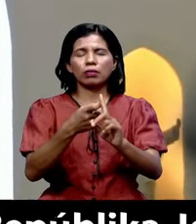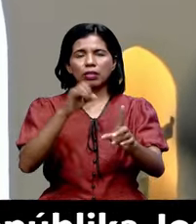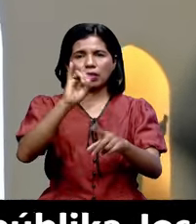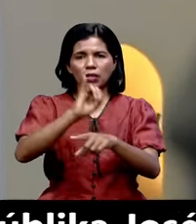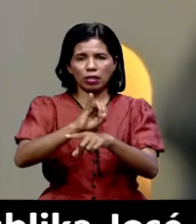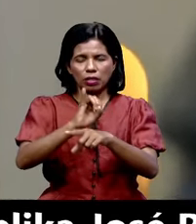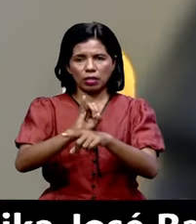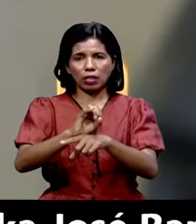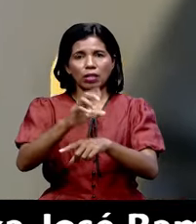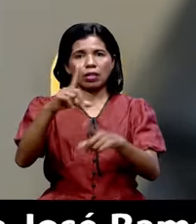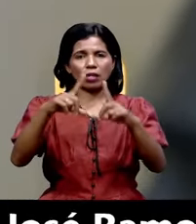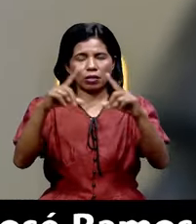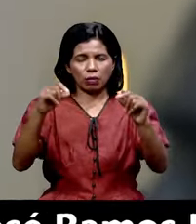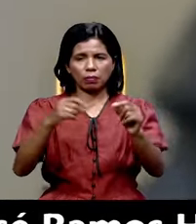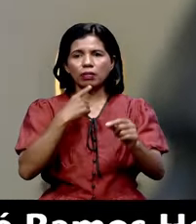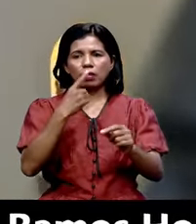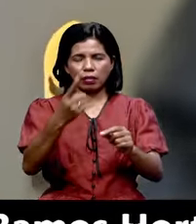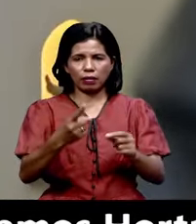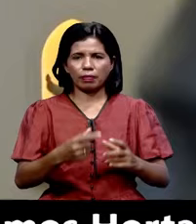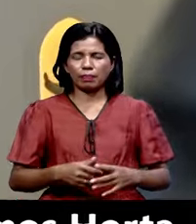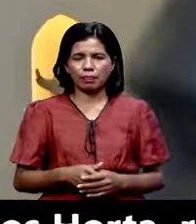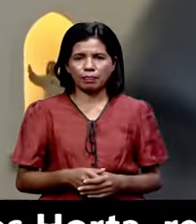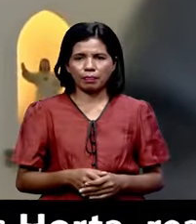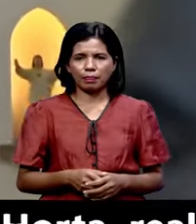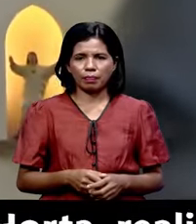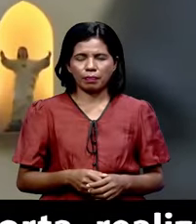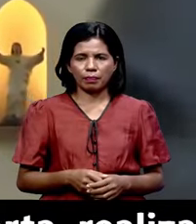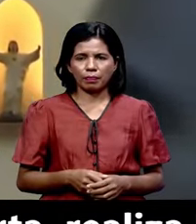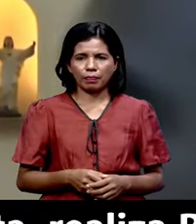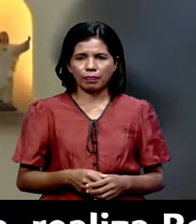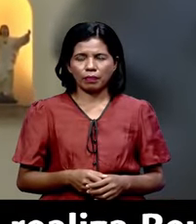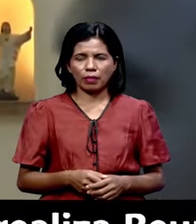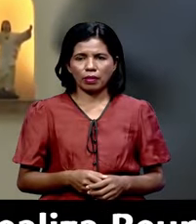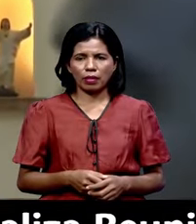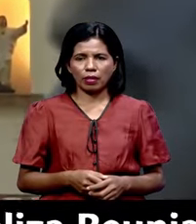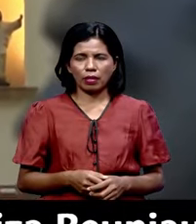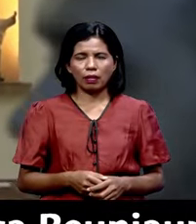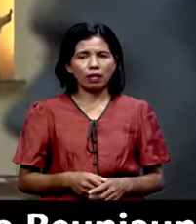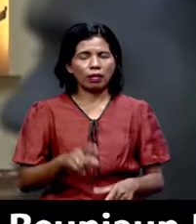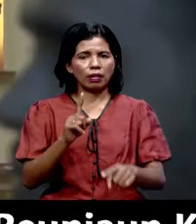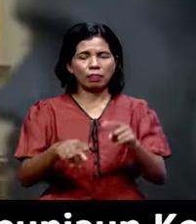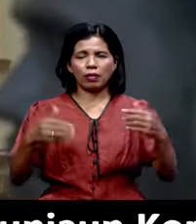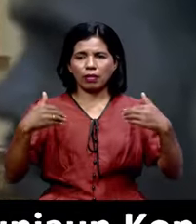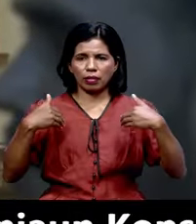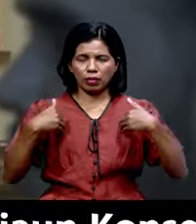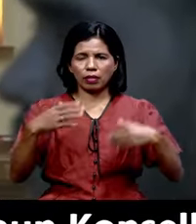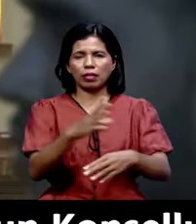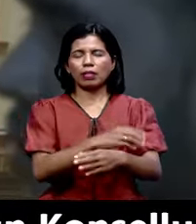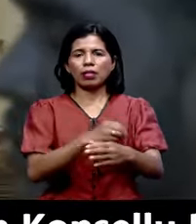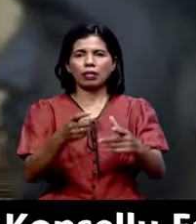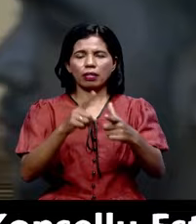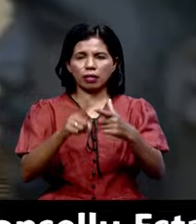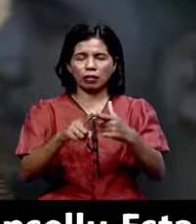tu fulanida antes ita bele usa ona a tu non è la belerai isira nebe